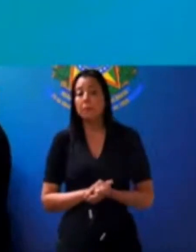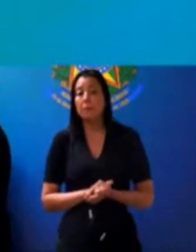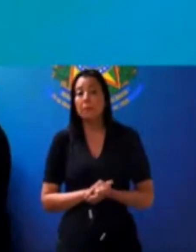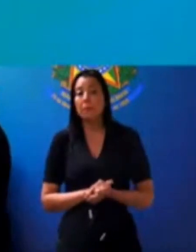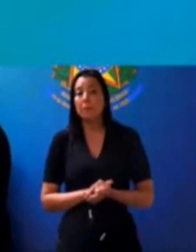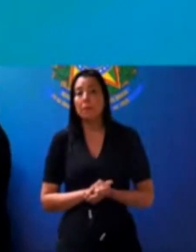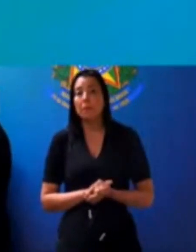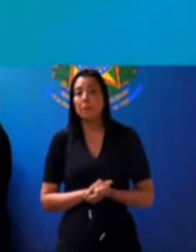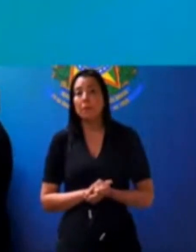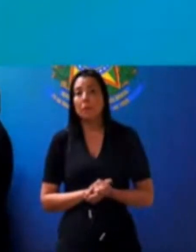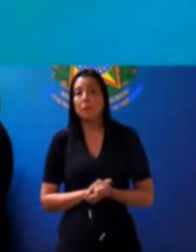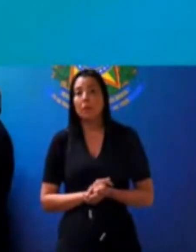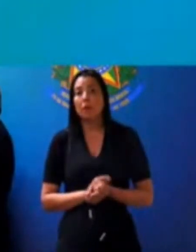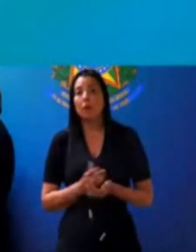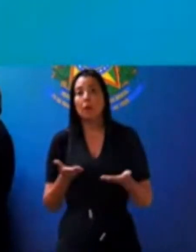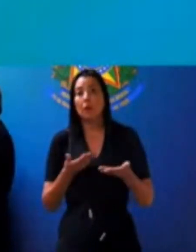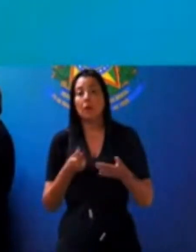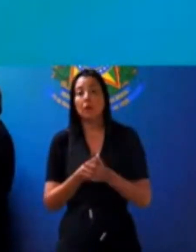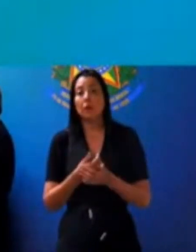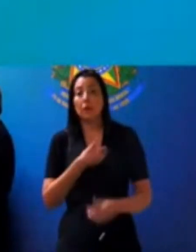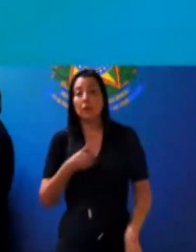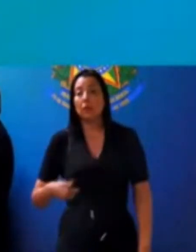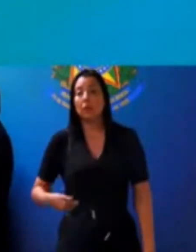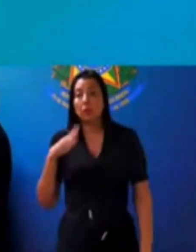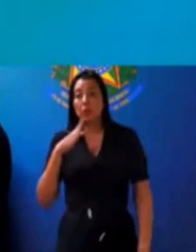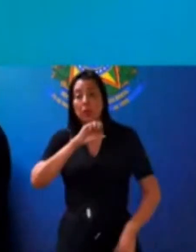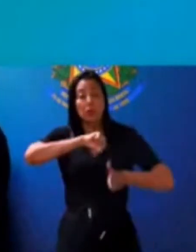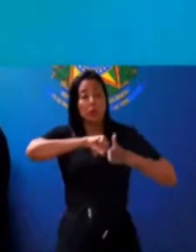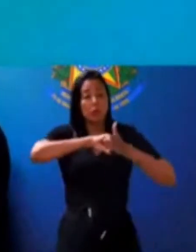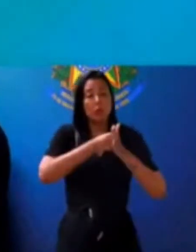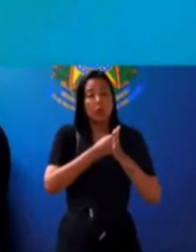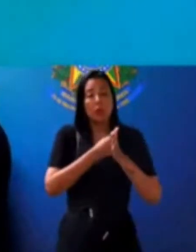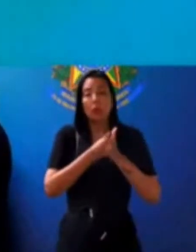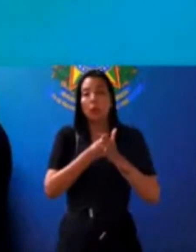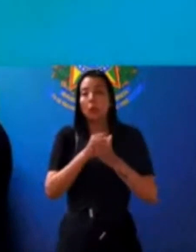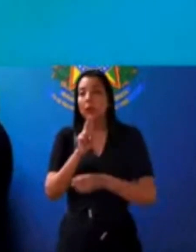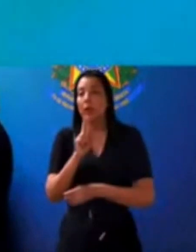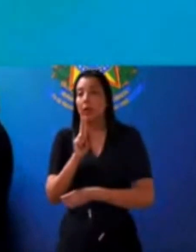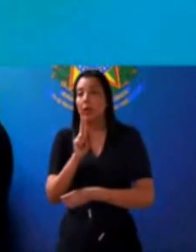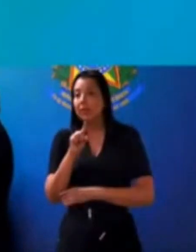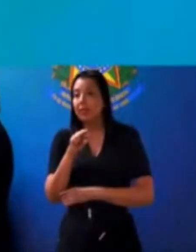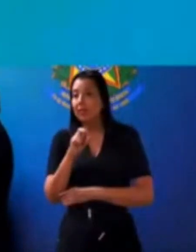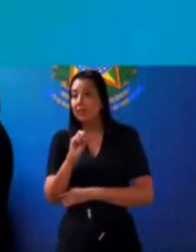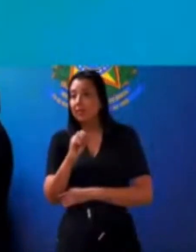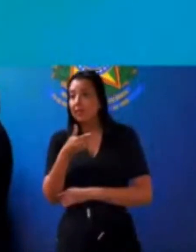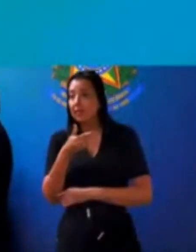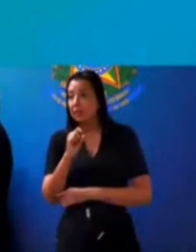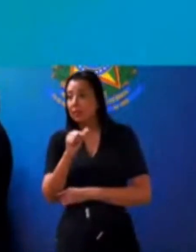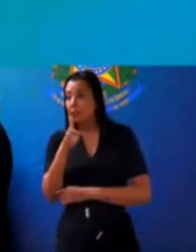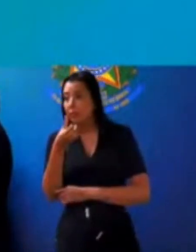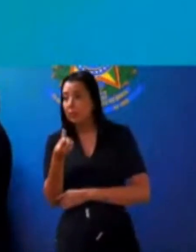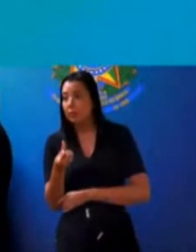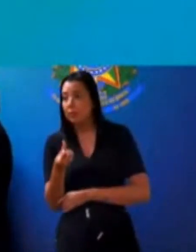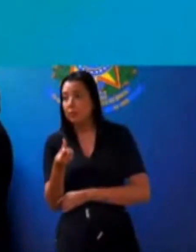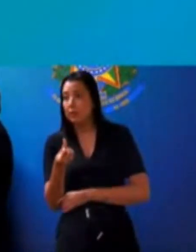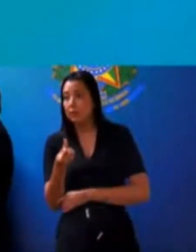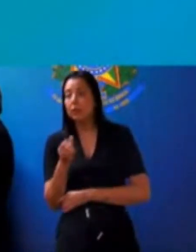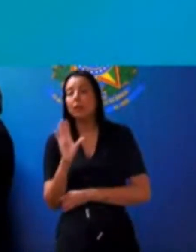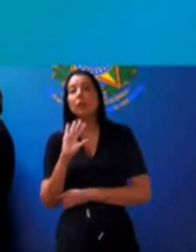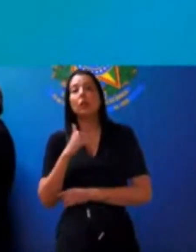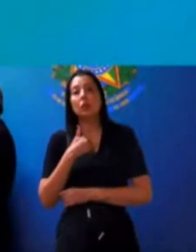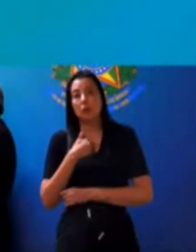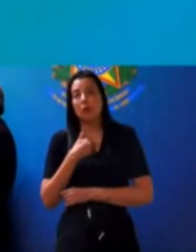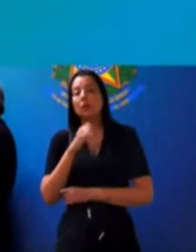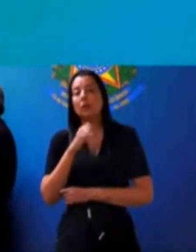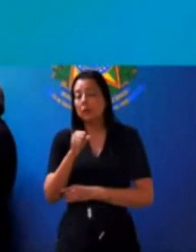editada pelo governo bolsonaro que bloqueou o recurso do fmdct até 2026 e